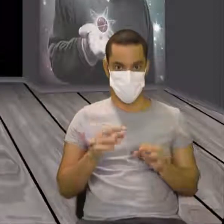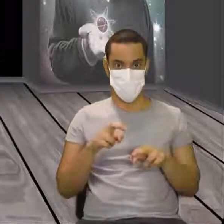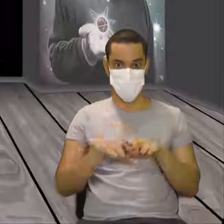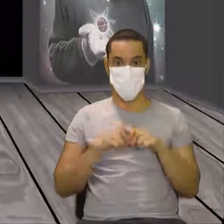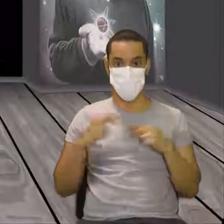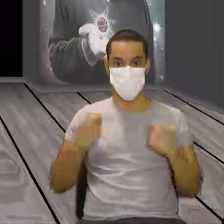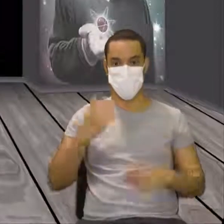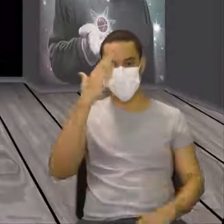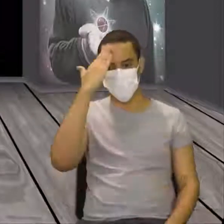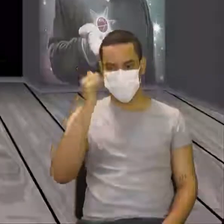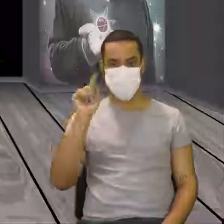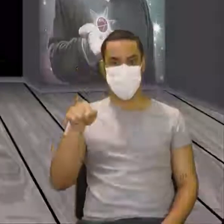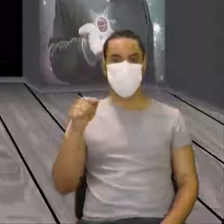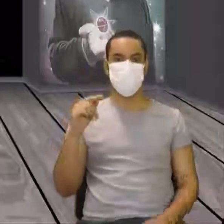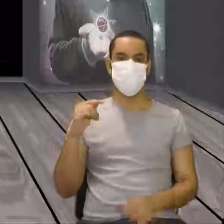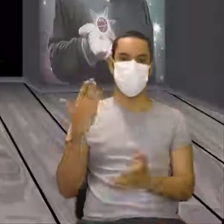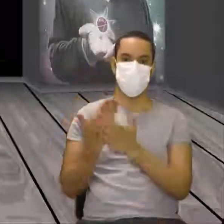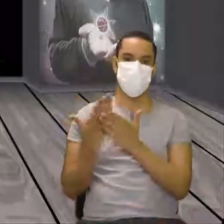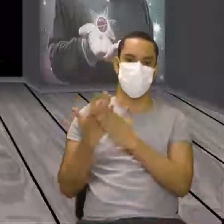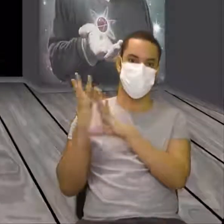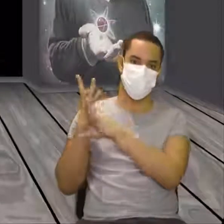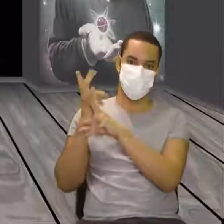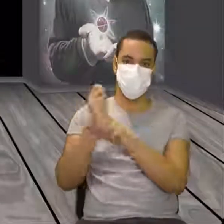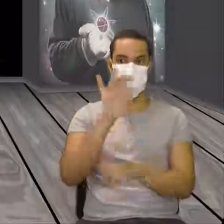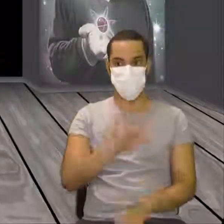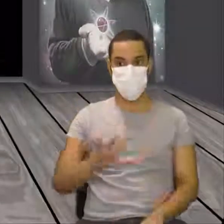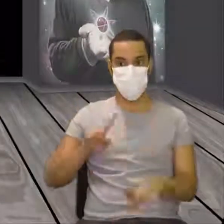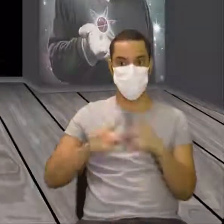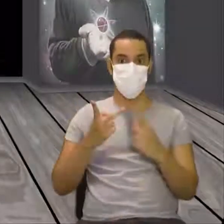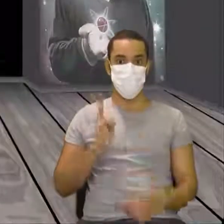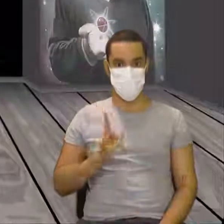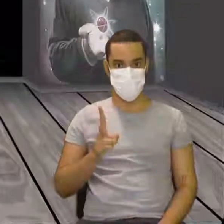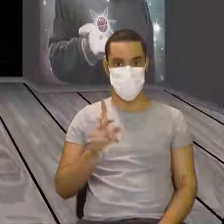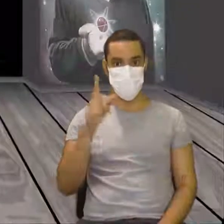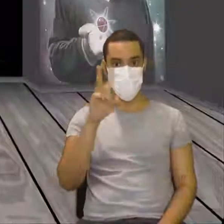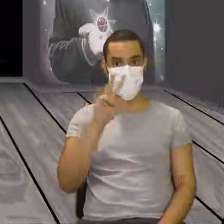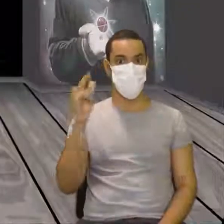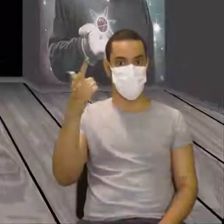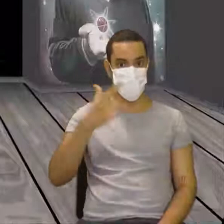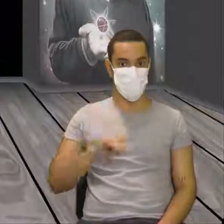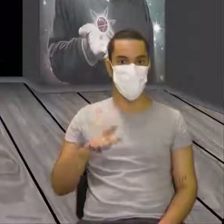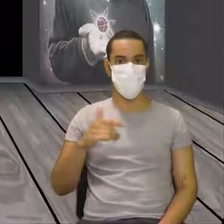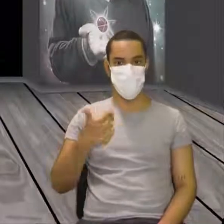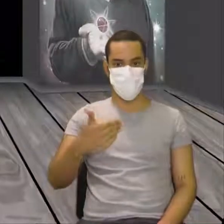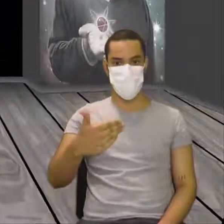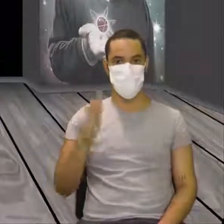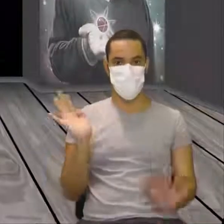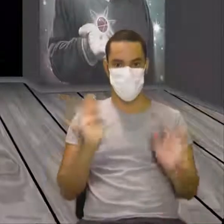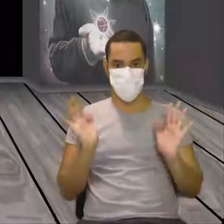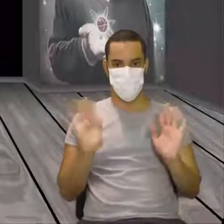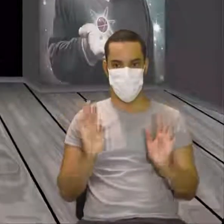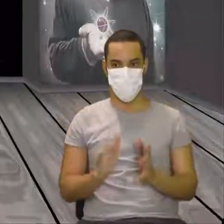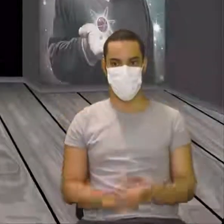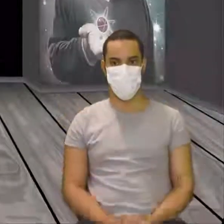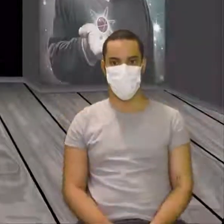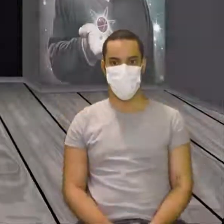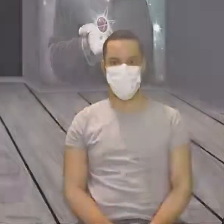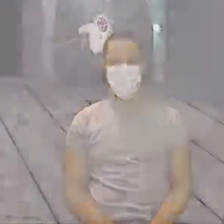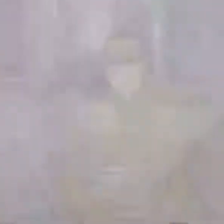Então, essa foi a nossa aula de revisão geral, mas fiquem comigo que vai ter mais um pouco depois, tá? Tchau, tchau!